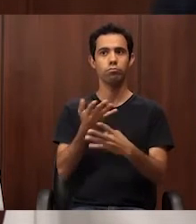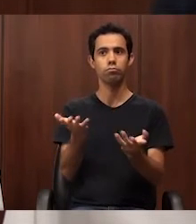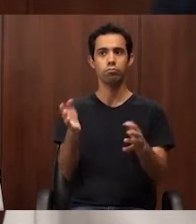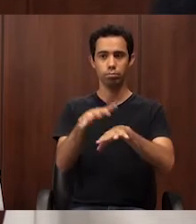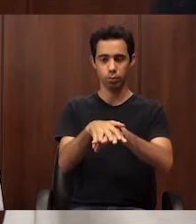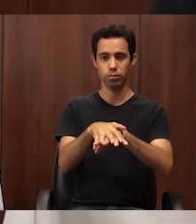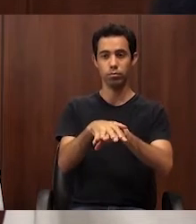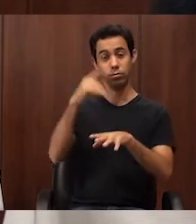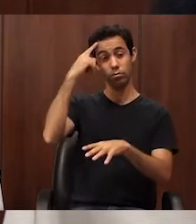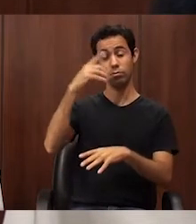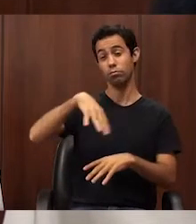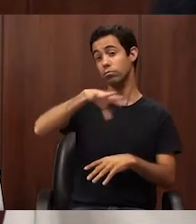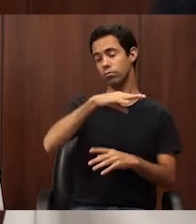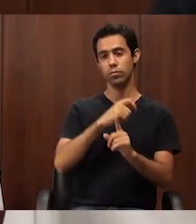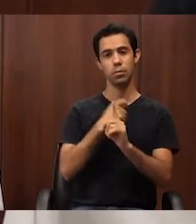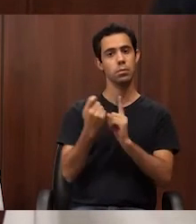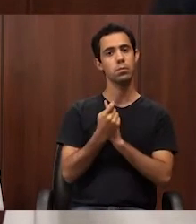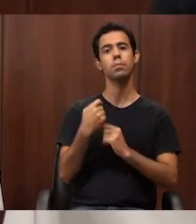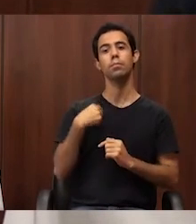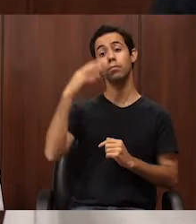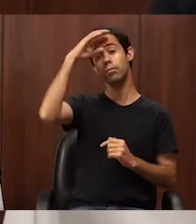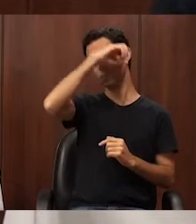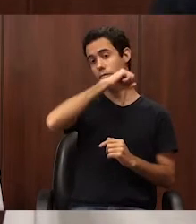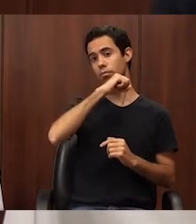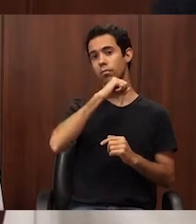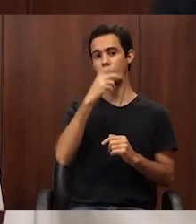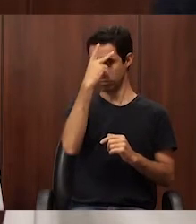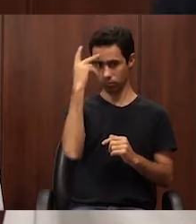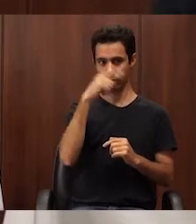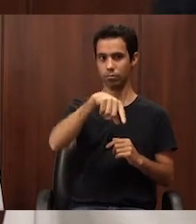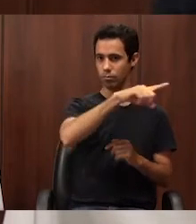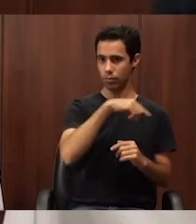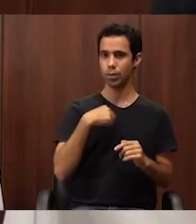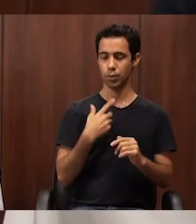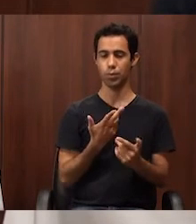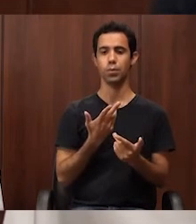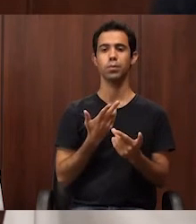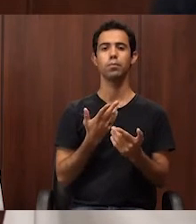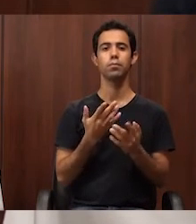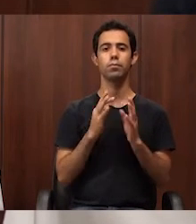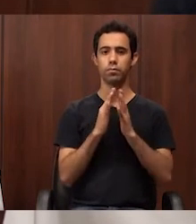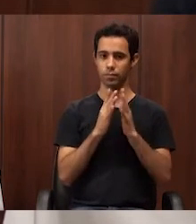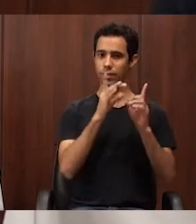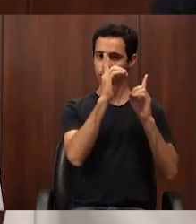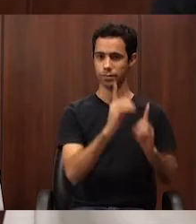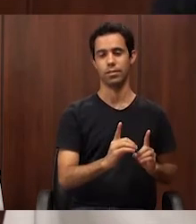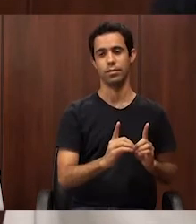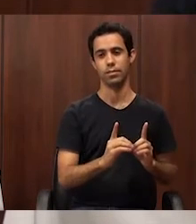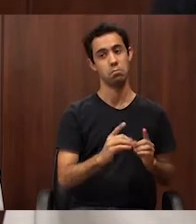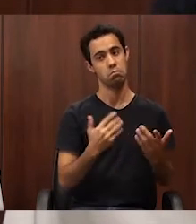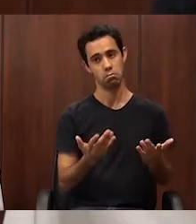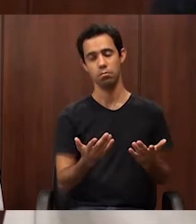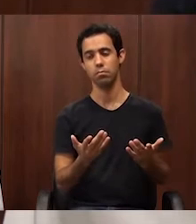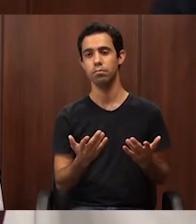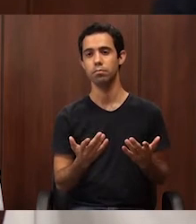nossa sociedade aprendeu a tolerar a pessoa com deficiência. Mas disso até uma inclusão efetiva tem um longo